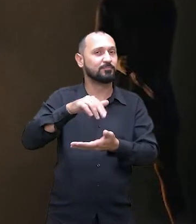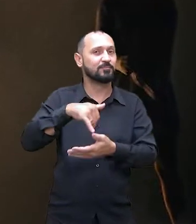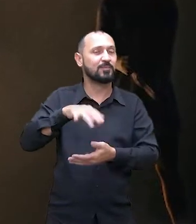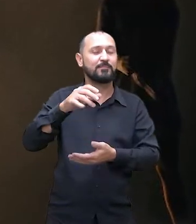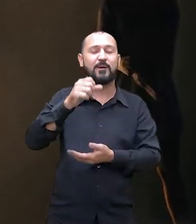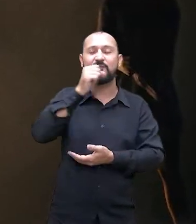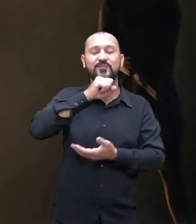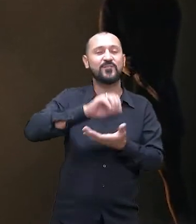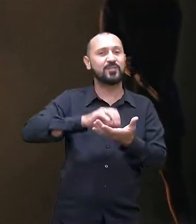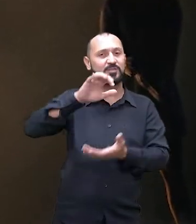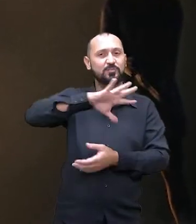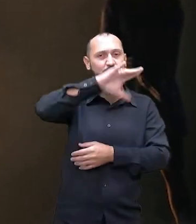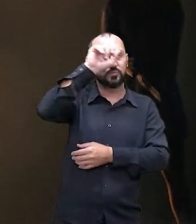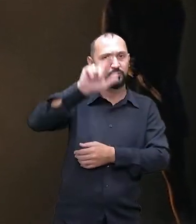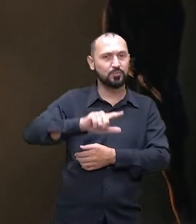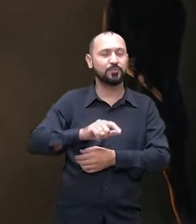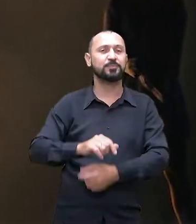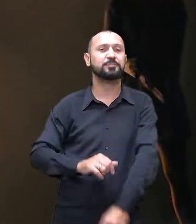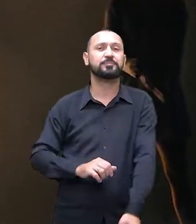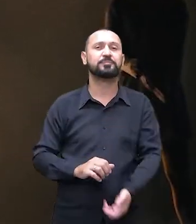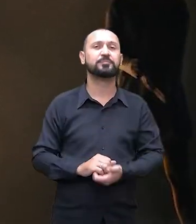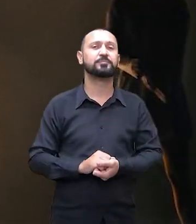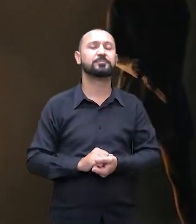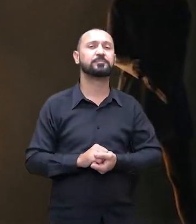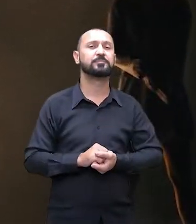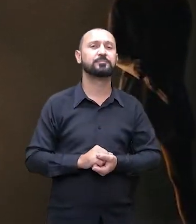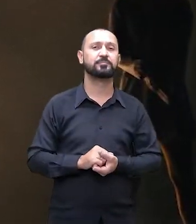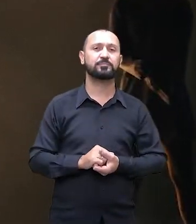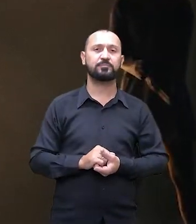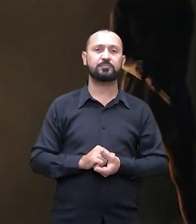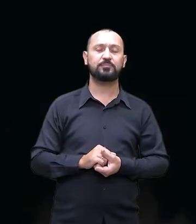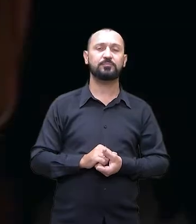mais antiga de Mato Grosso do Sul.